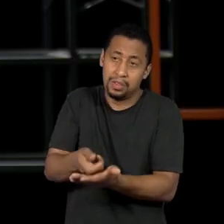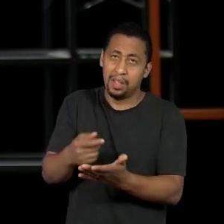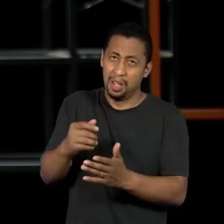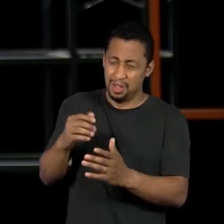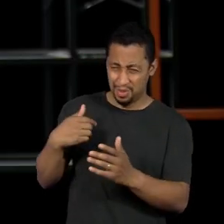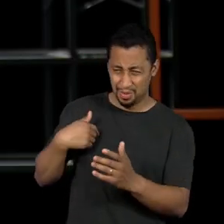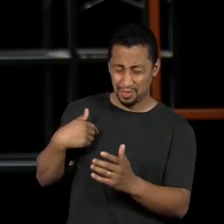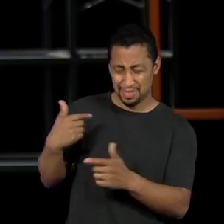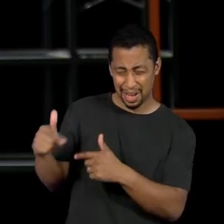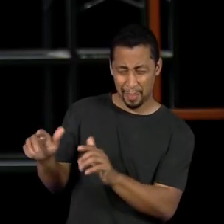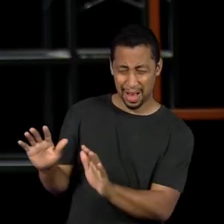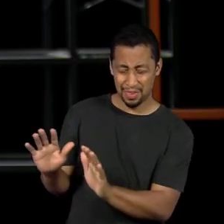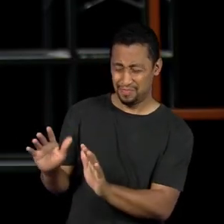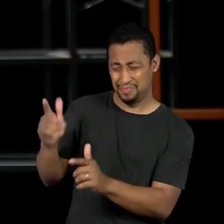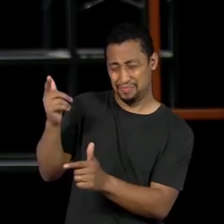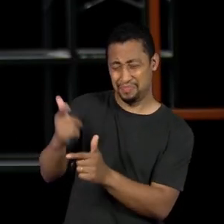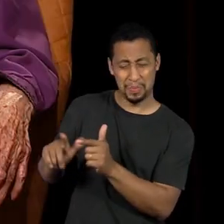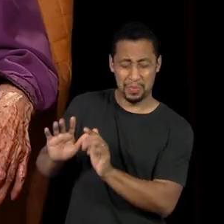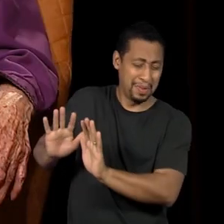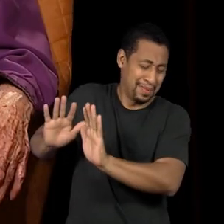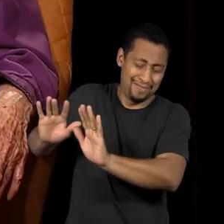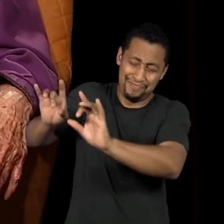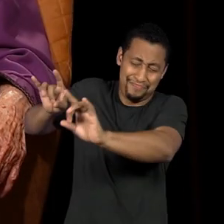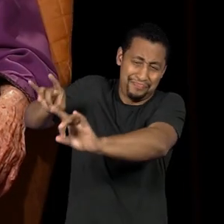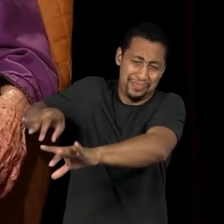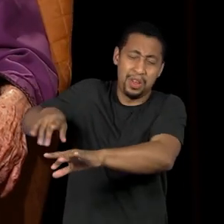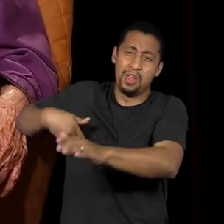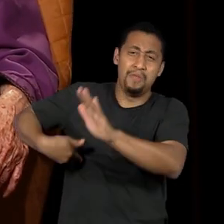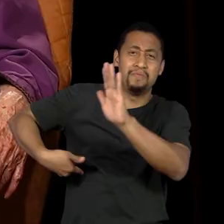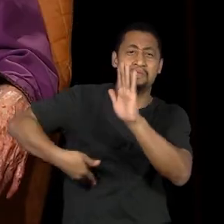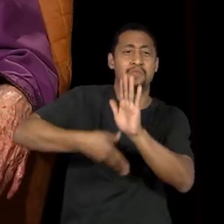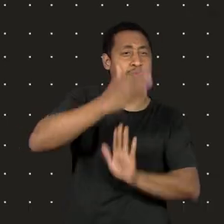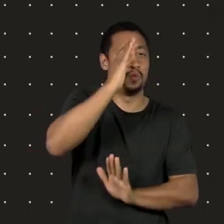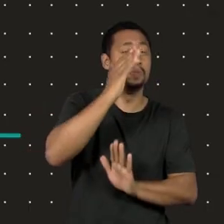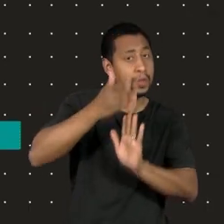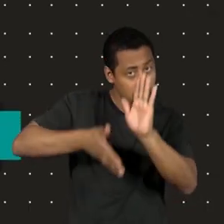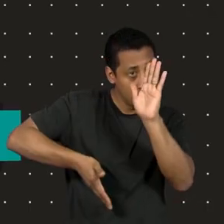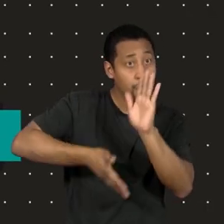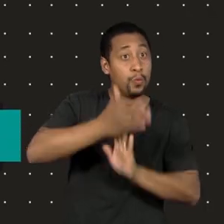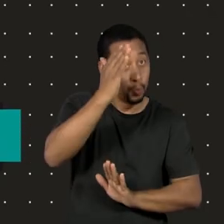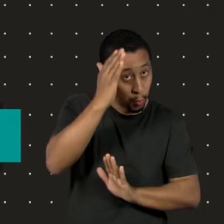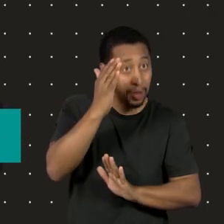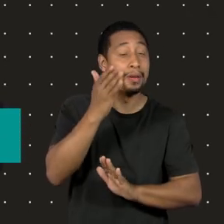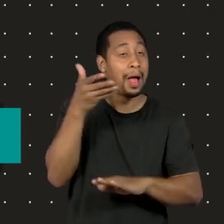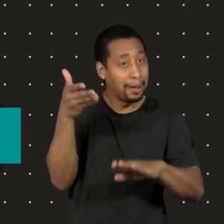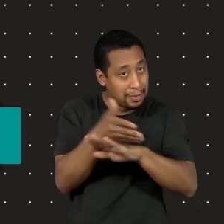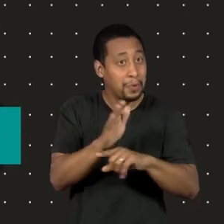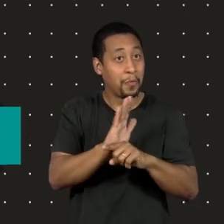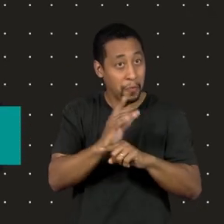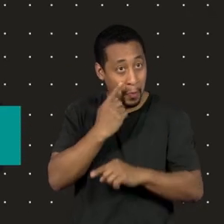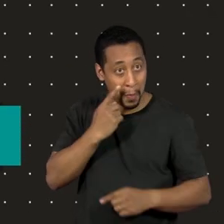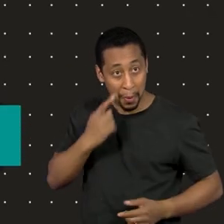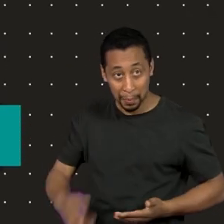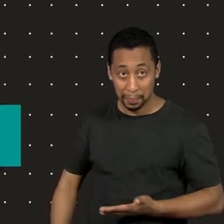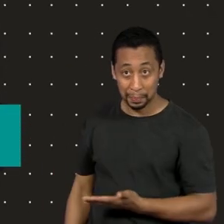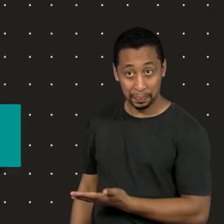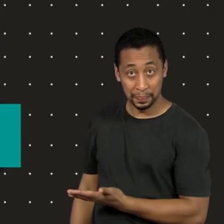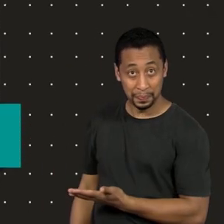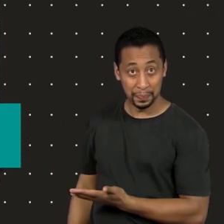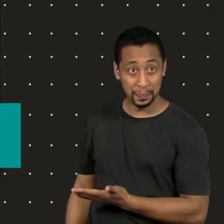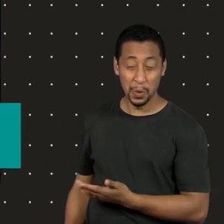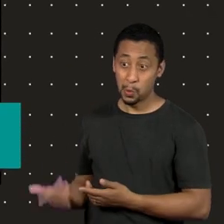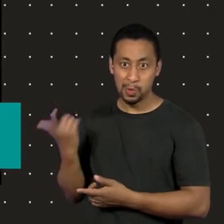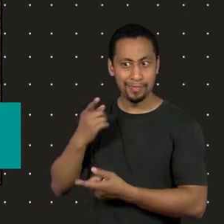perder o emprego, mas eu vou. E fui para Copenhague, fiz o filme, passou em Eurovisão, foi um